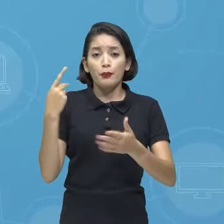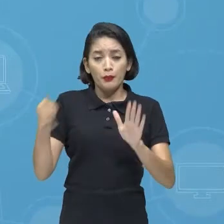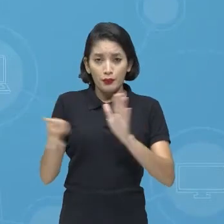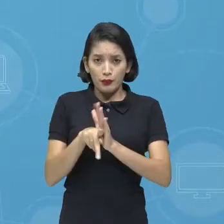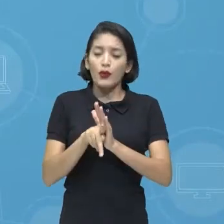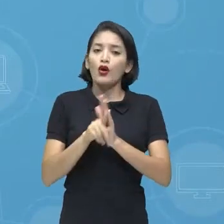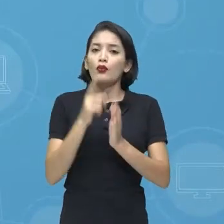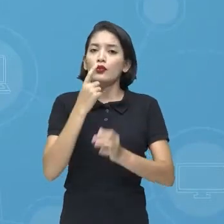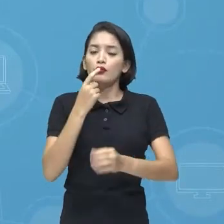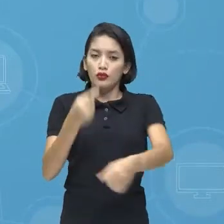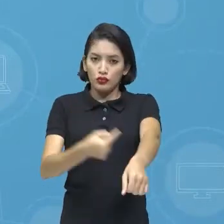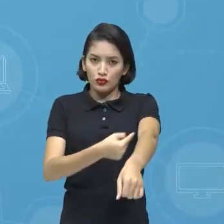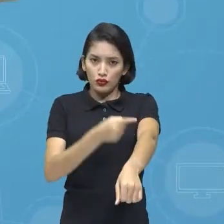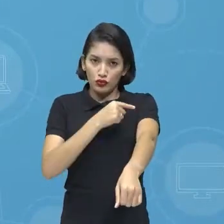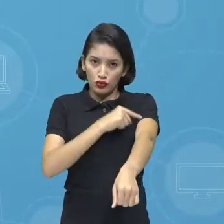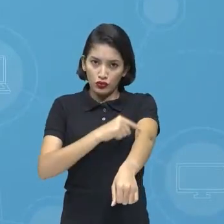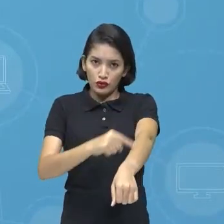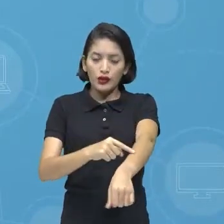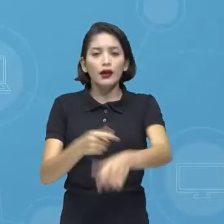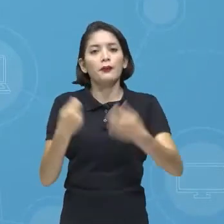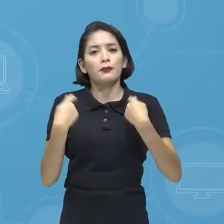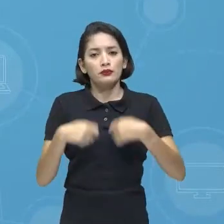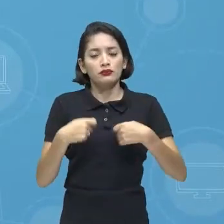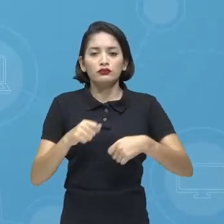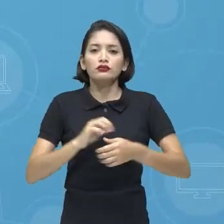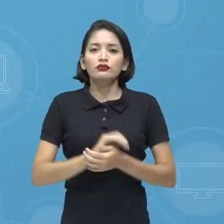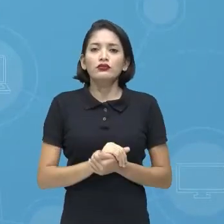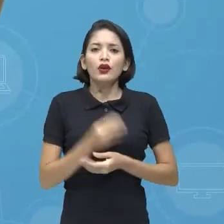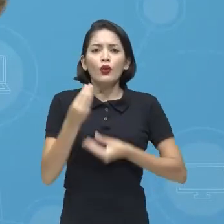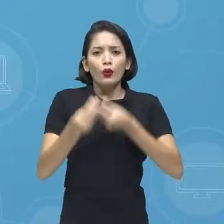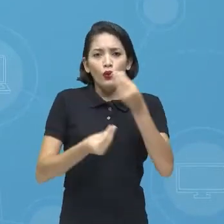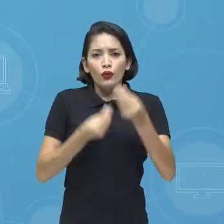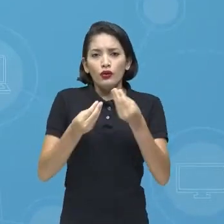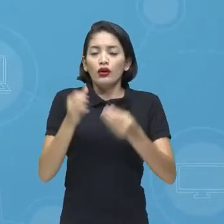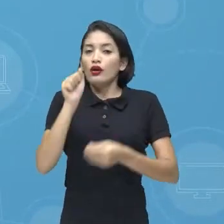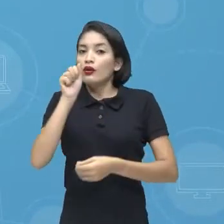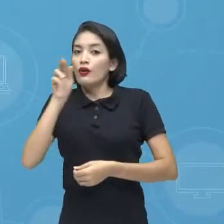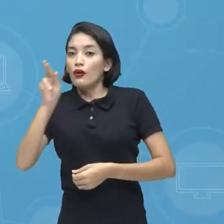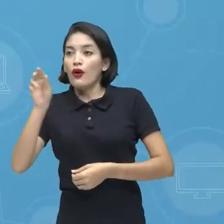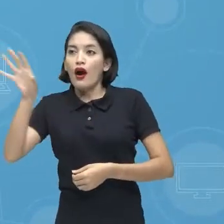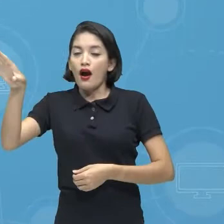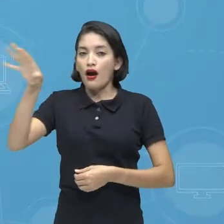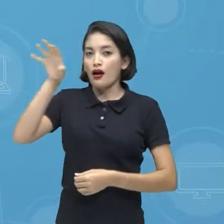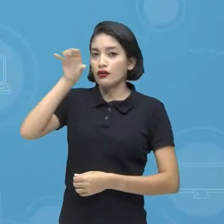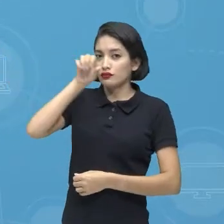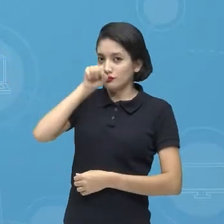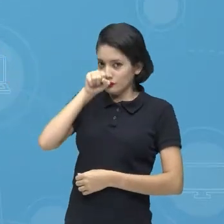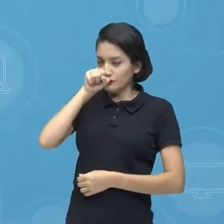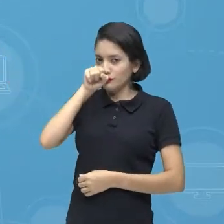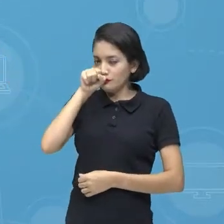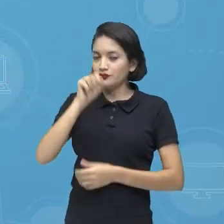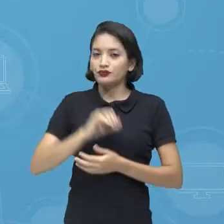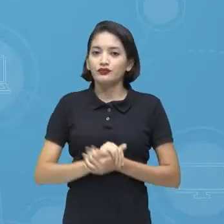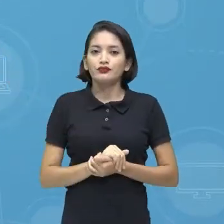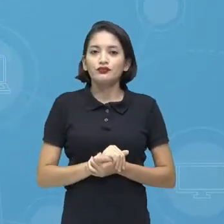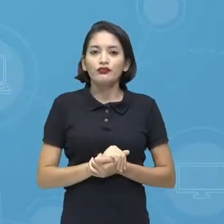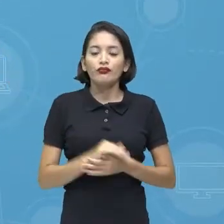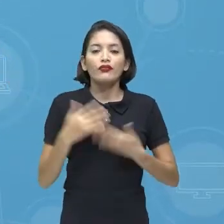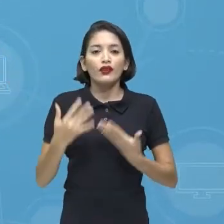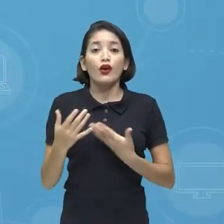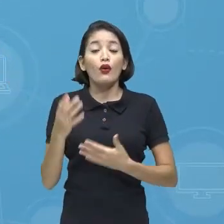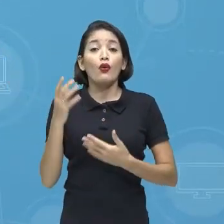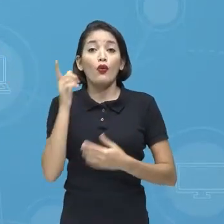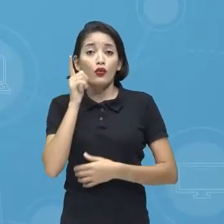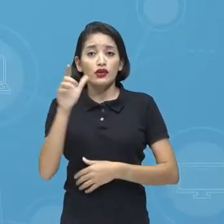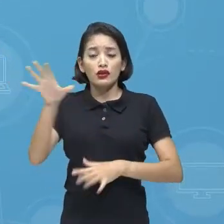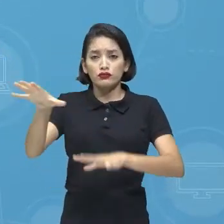gente consiga o oxigênio, a gente precisa capturar. E a gente vai capturar por onde? Pelo atmosférico, através do sistema respiratório. Né? Então, a gente captura